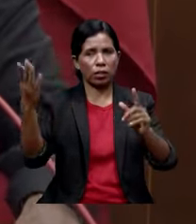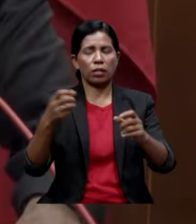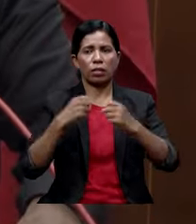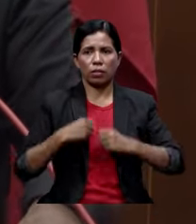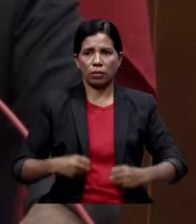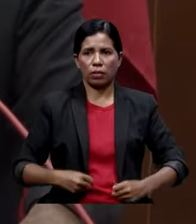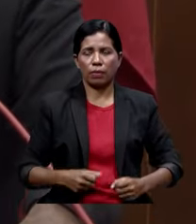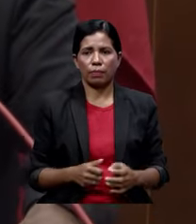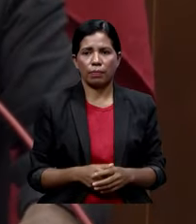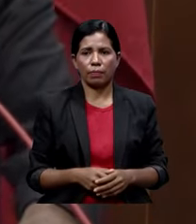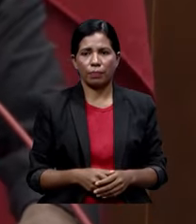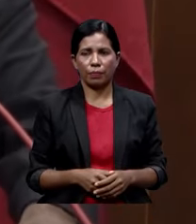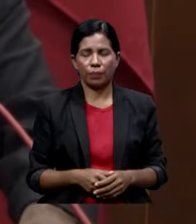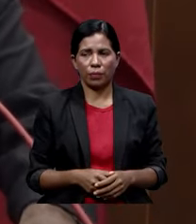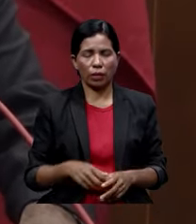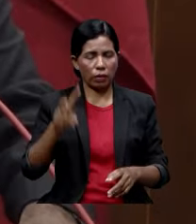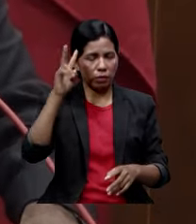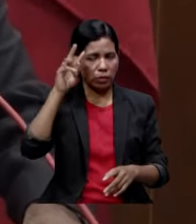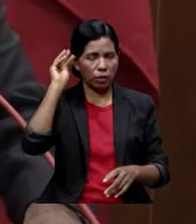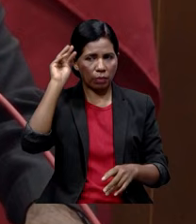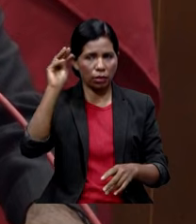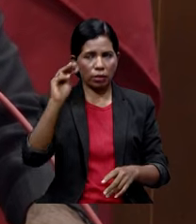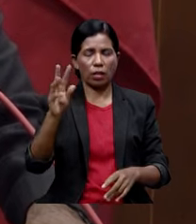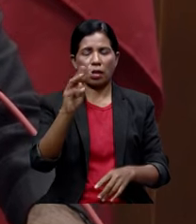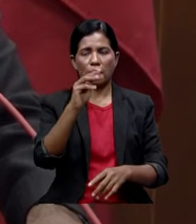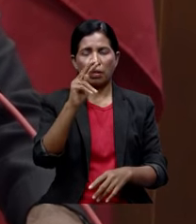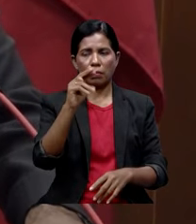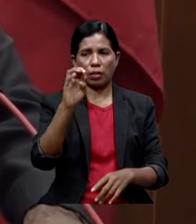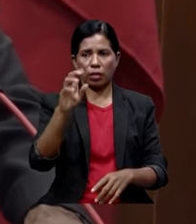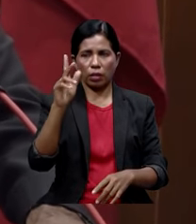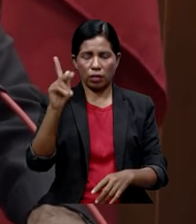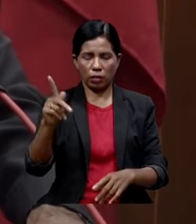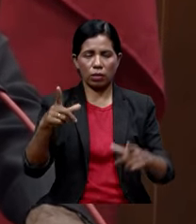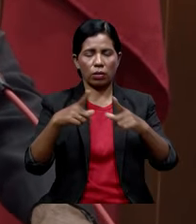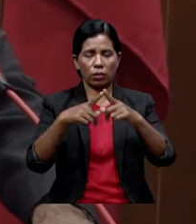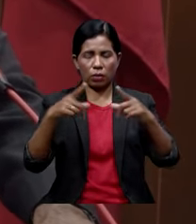saúde. Vice-ministro Negócios Estrangeiros do Japão,